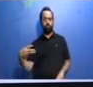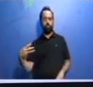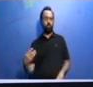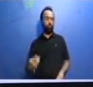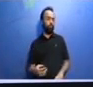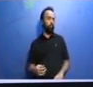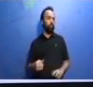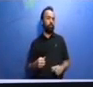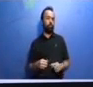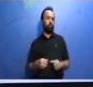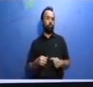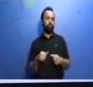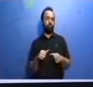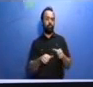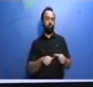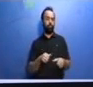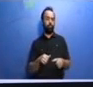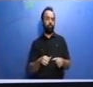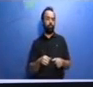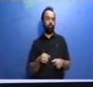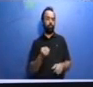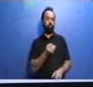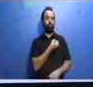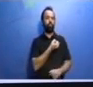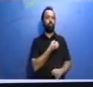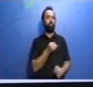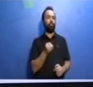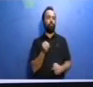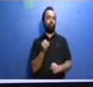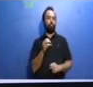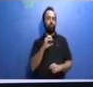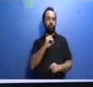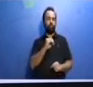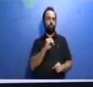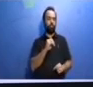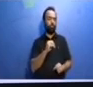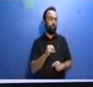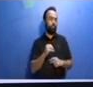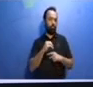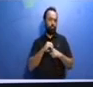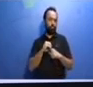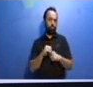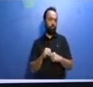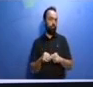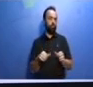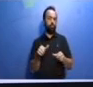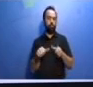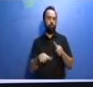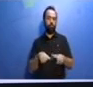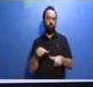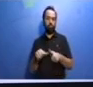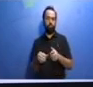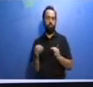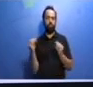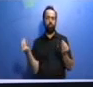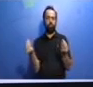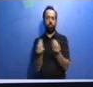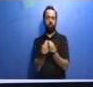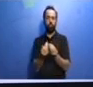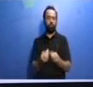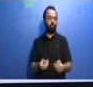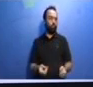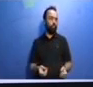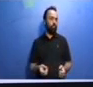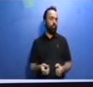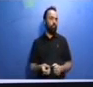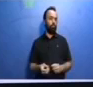alterando apenas uma quantidade, né, aqui nós temos 2 oxigênios, aqui nós temos 3 oxigênios. Nós